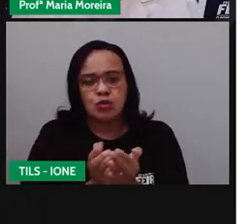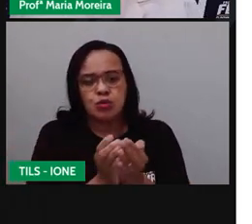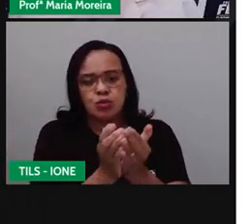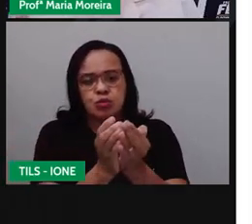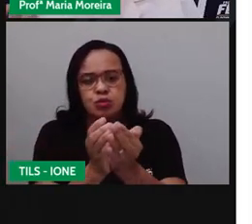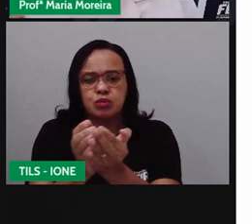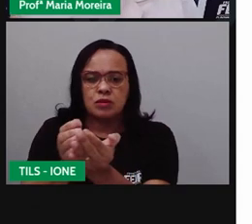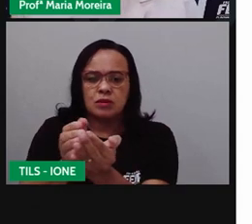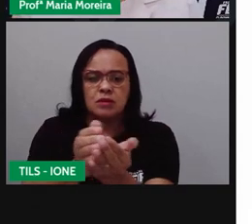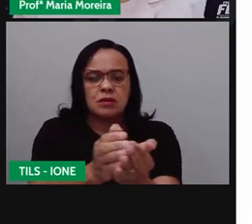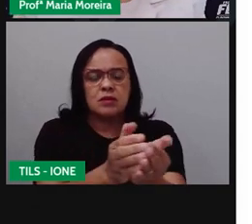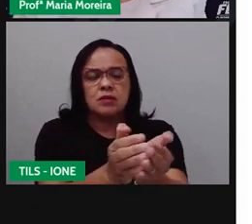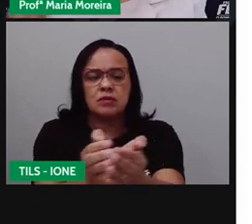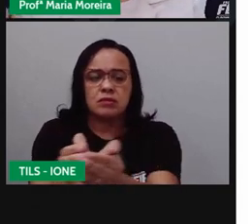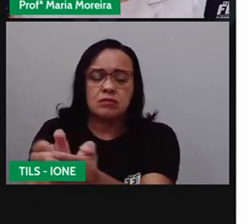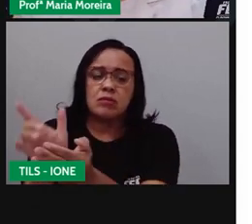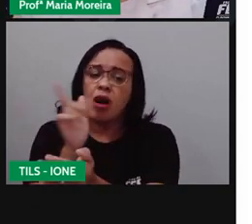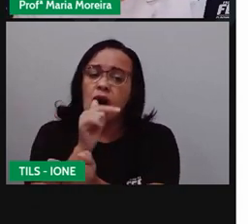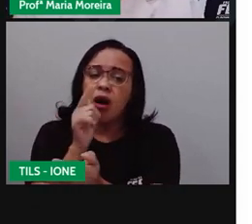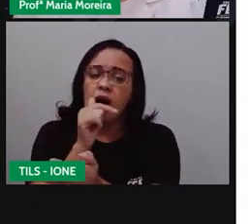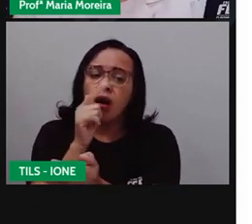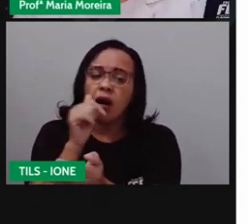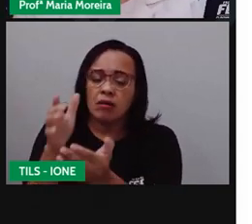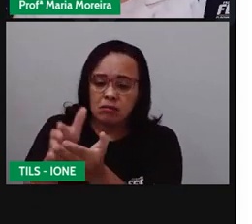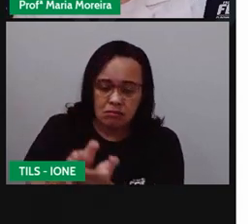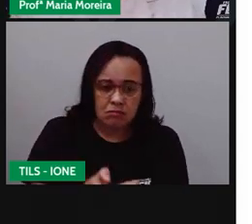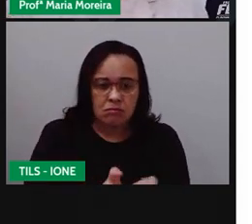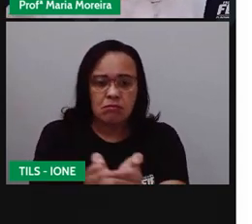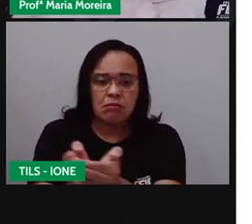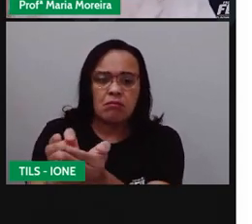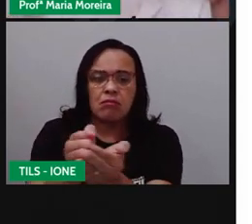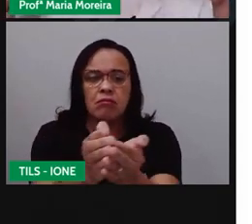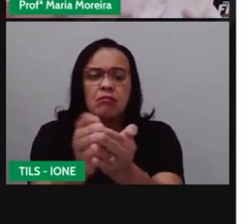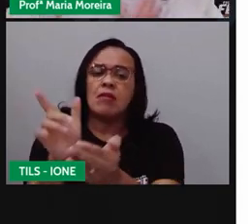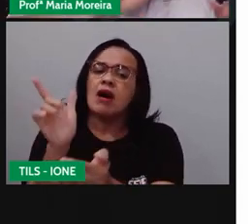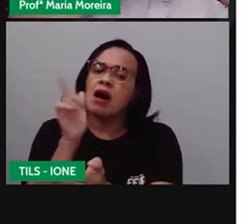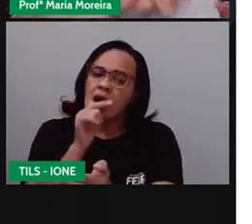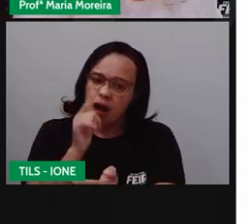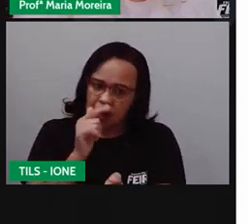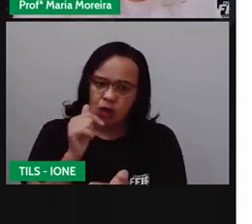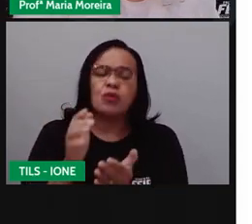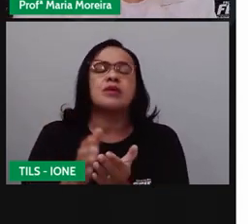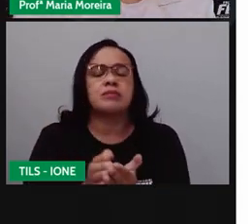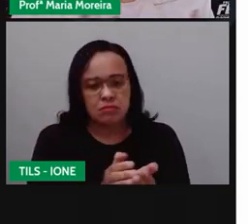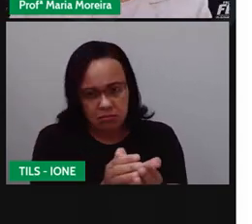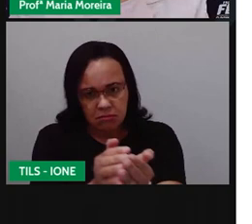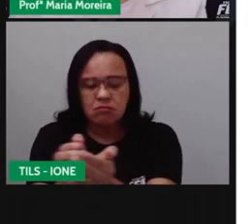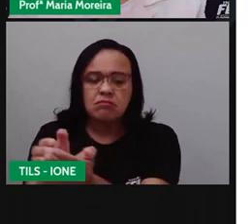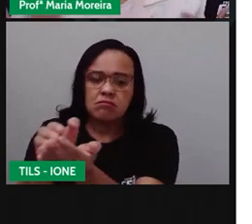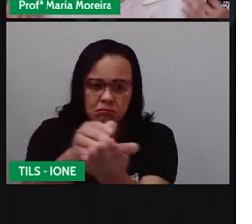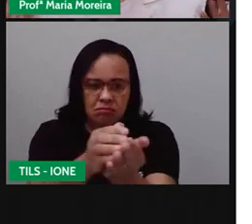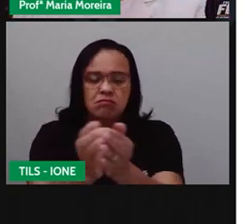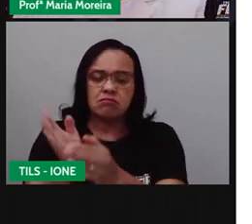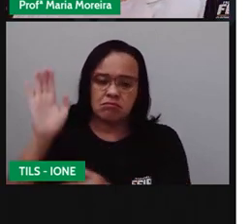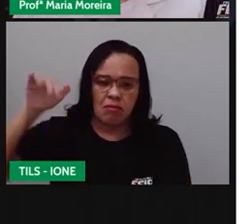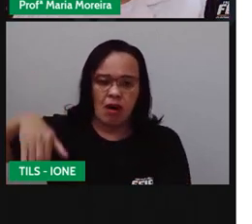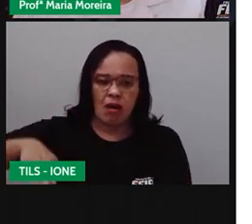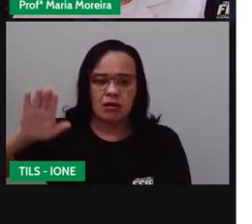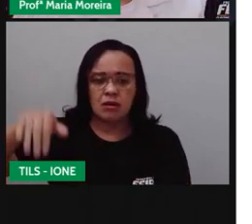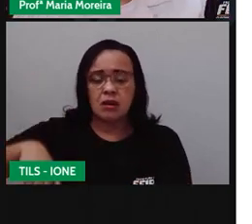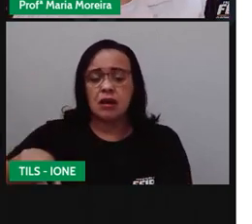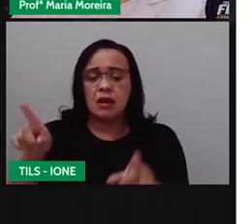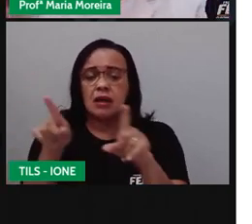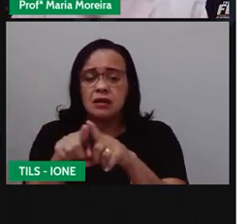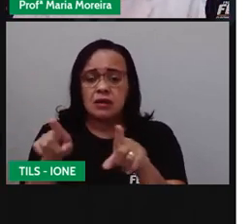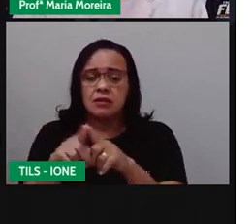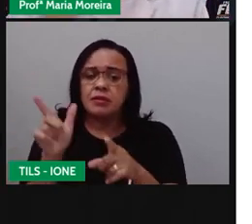nome marítimo ou aquático, ele vai por onde? Pelas águas, pelo mar e rios,